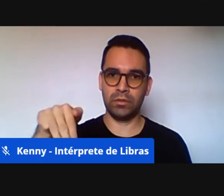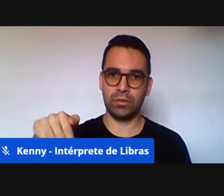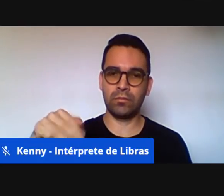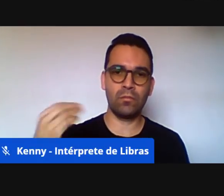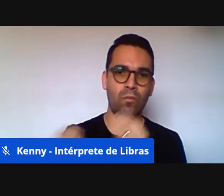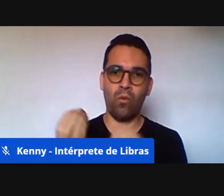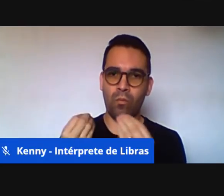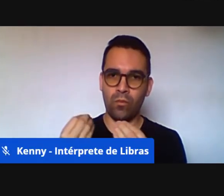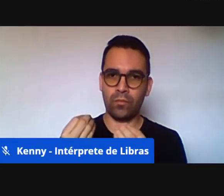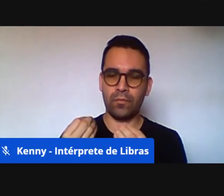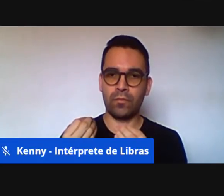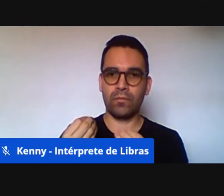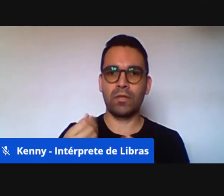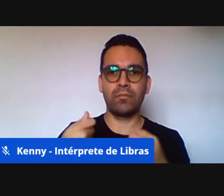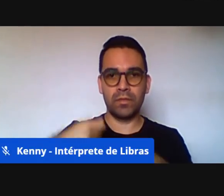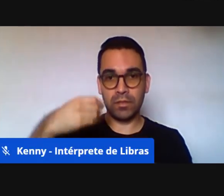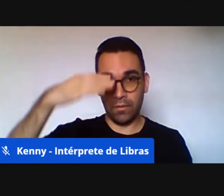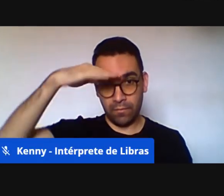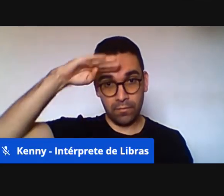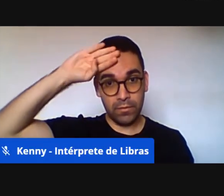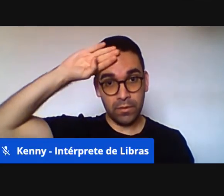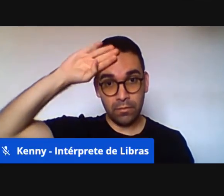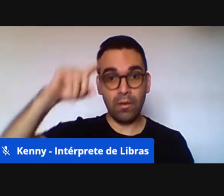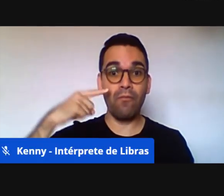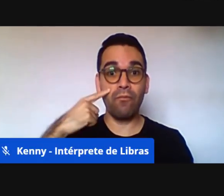e o levantamento dos sintomas.